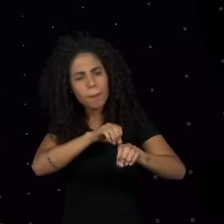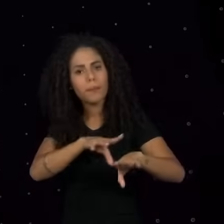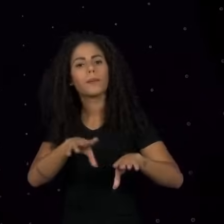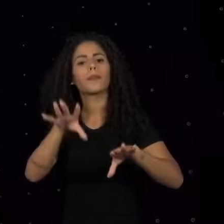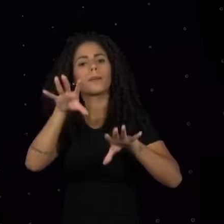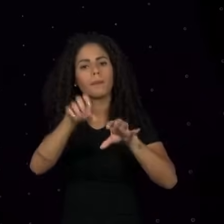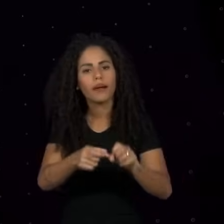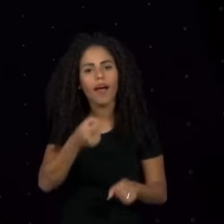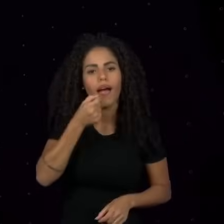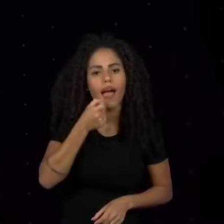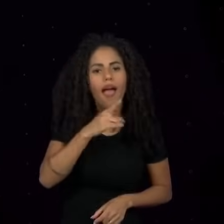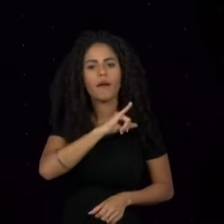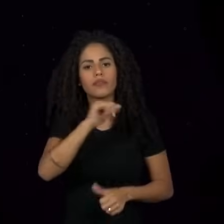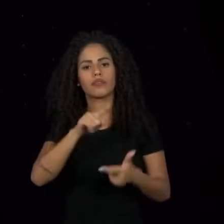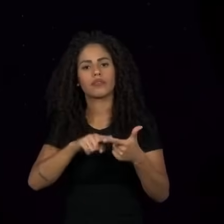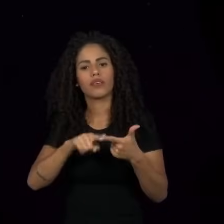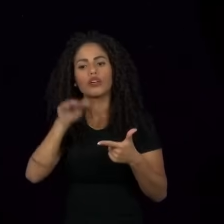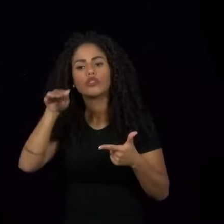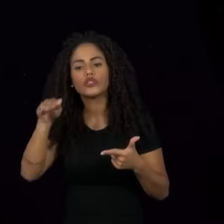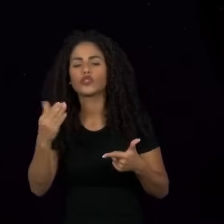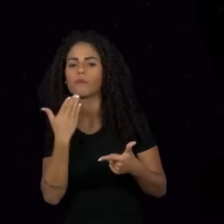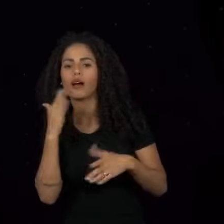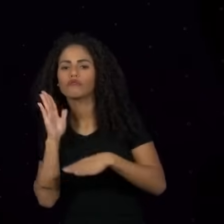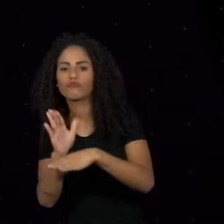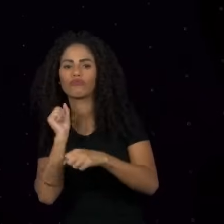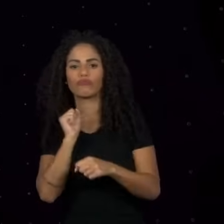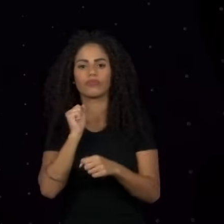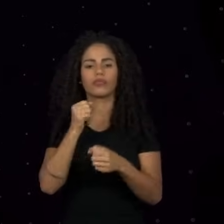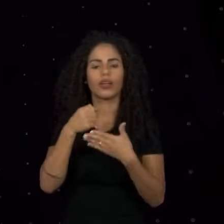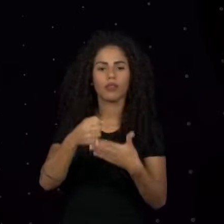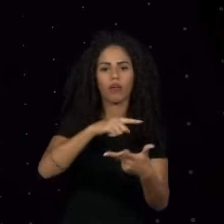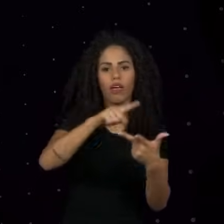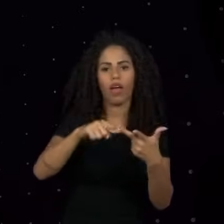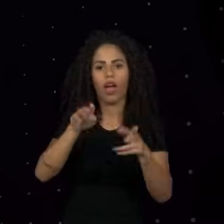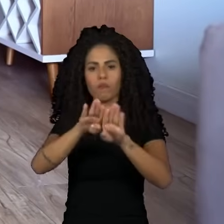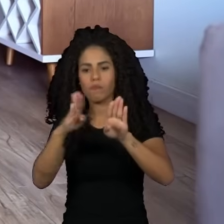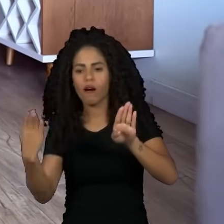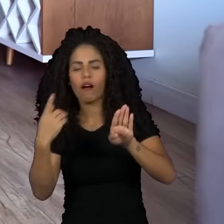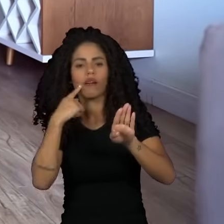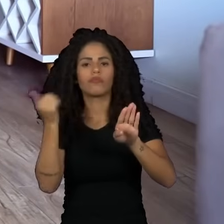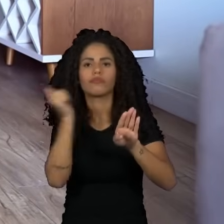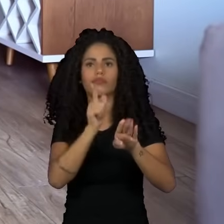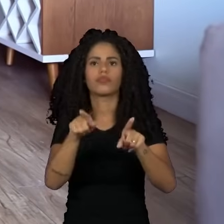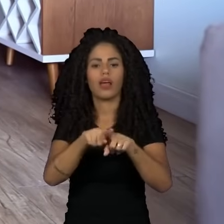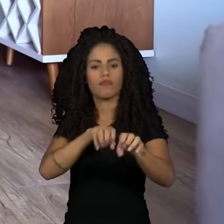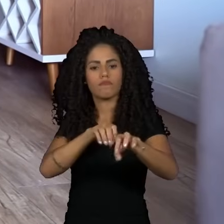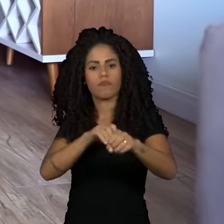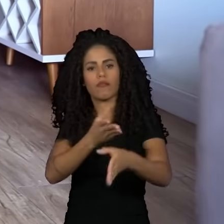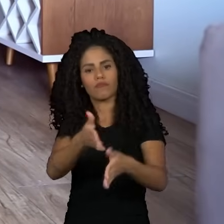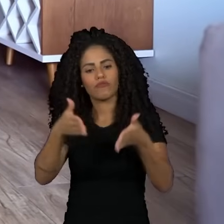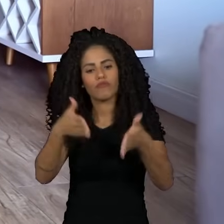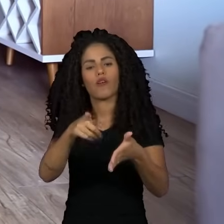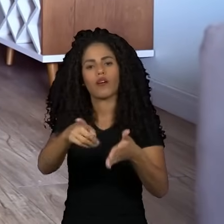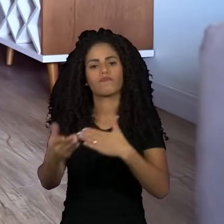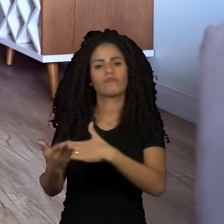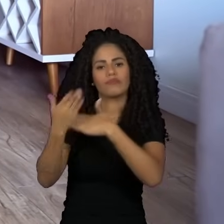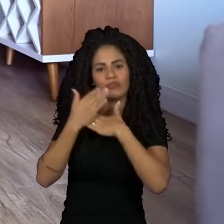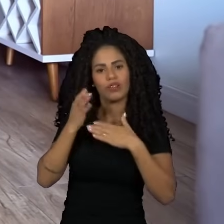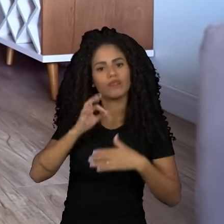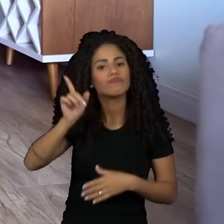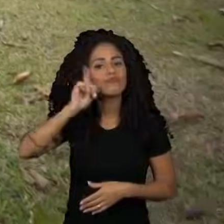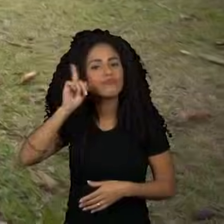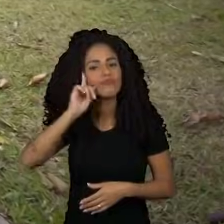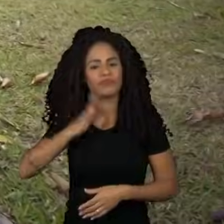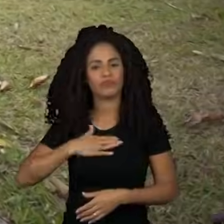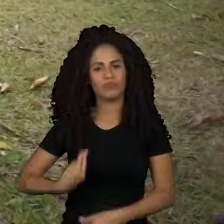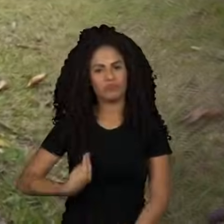remédios quando necessário, buscar ajuda, abrir portas, dentre outras atividades que aí serão bem direcionadas aí para minha rotina do meu dia a